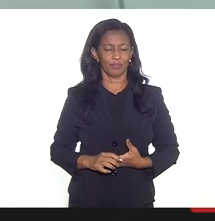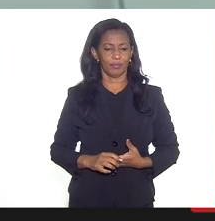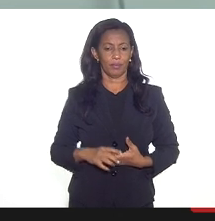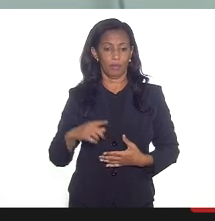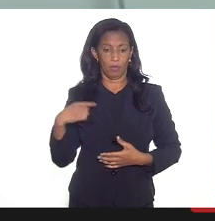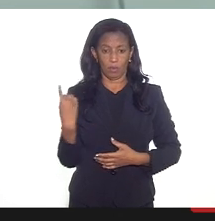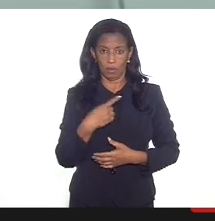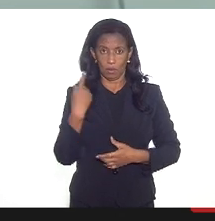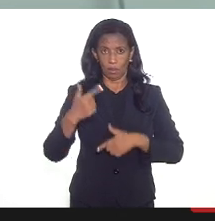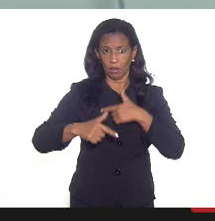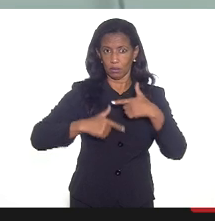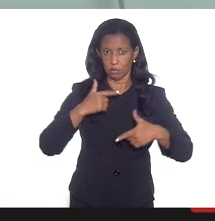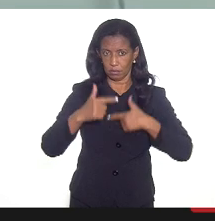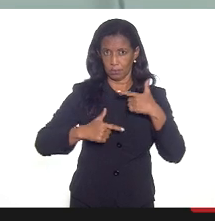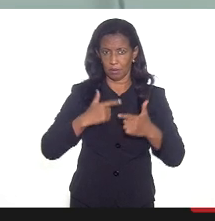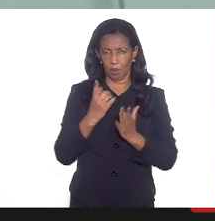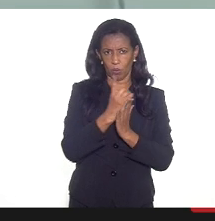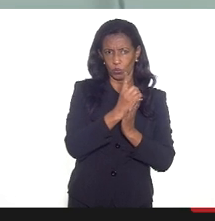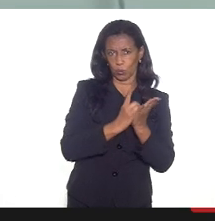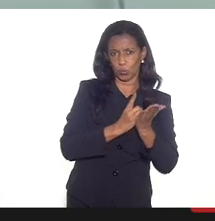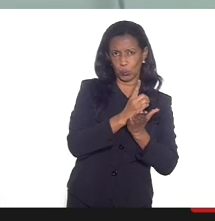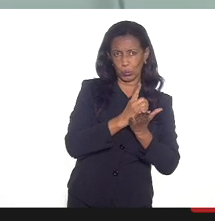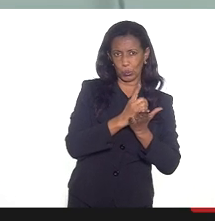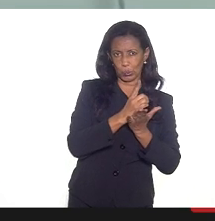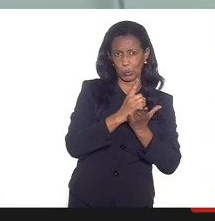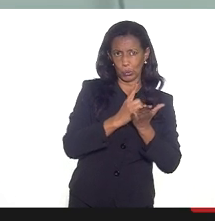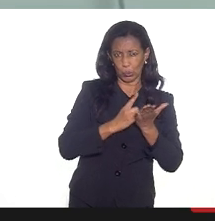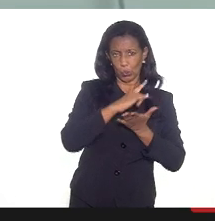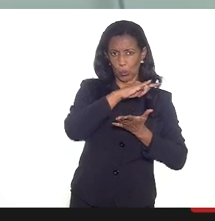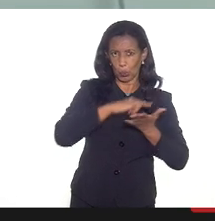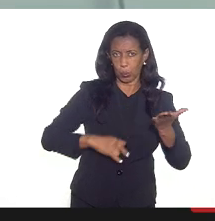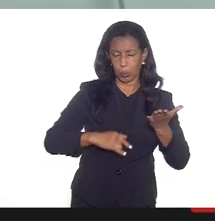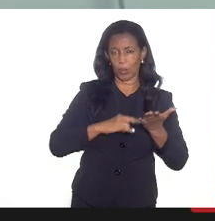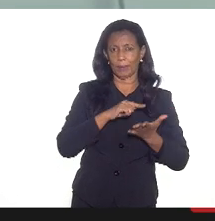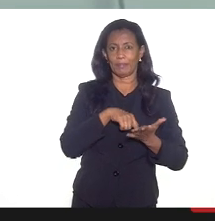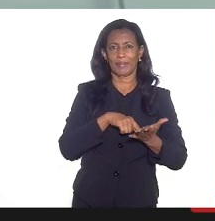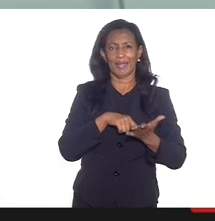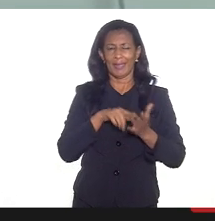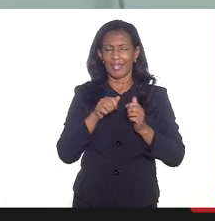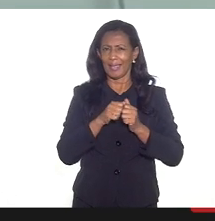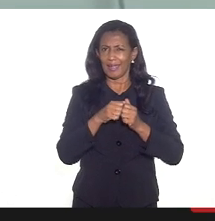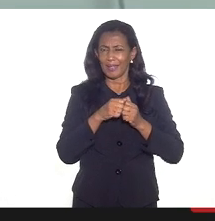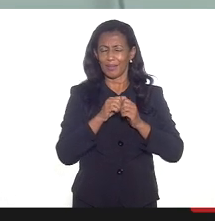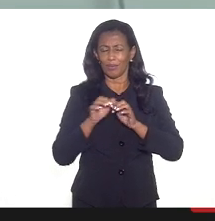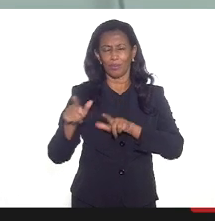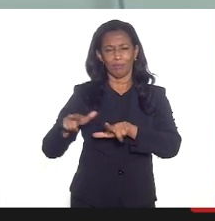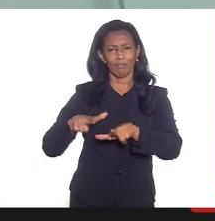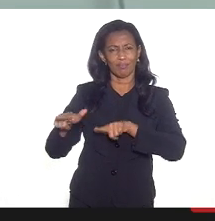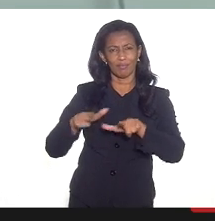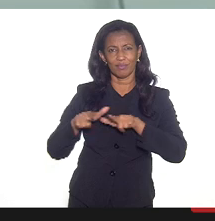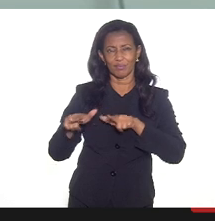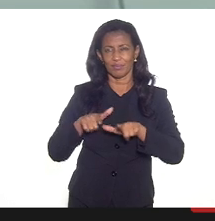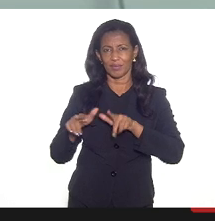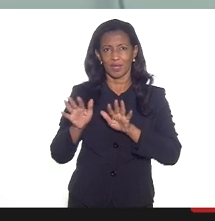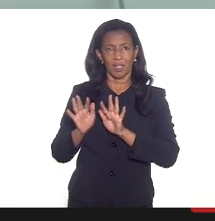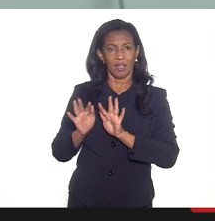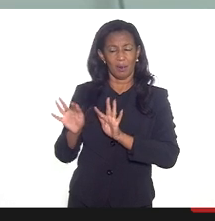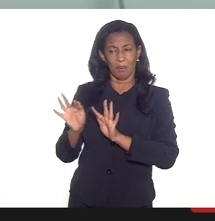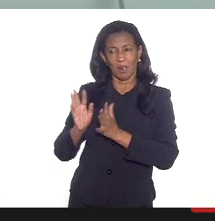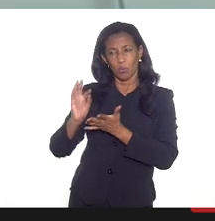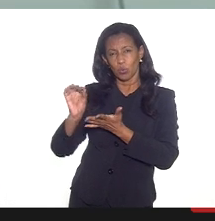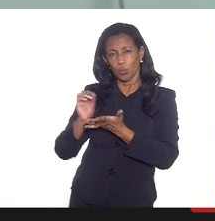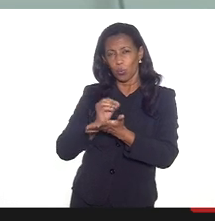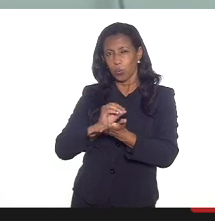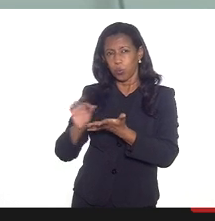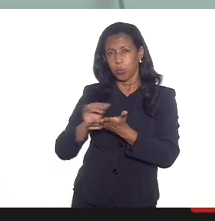Nosso trabalho no dossiê é um trabalho muito minucioso e é um trabalho feito exclusivamente a